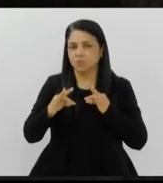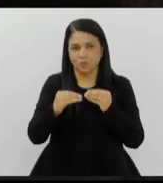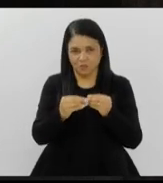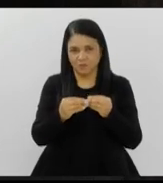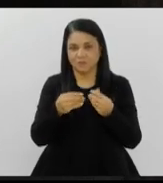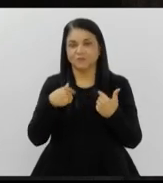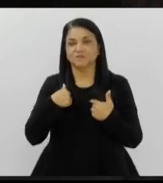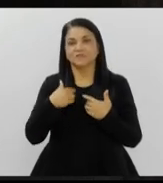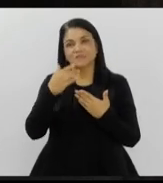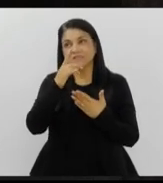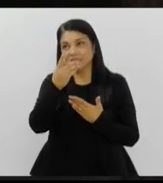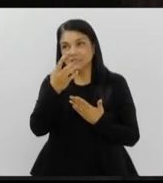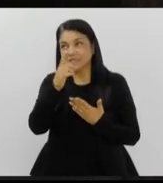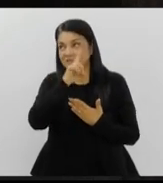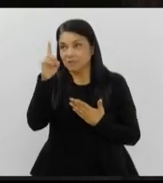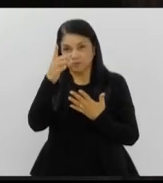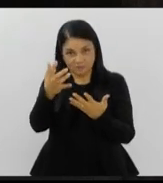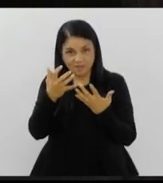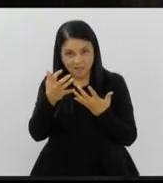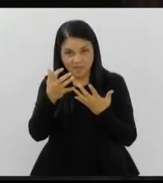Deus quiser e vai querer,